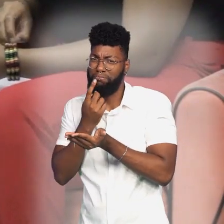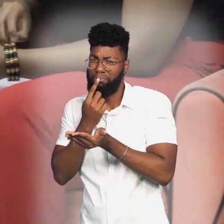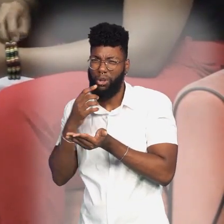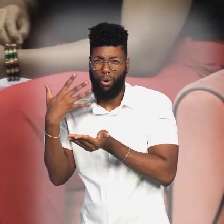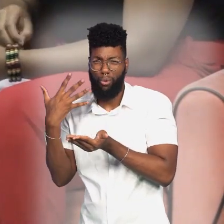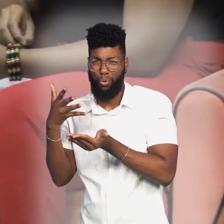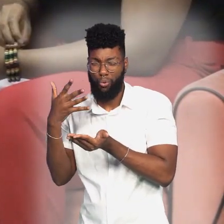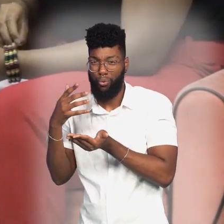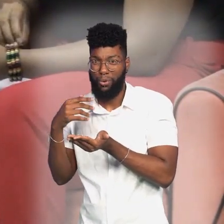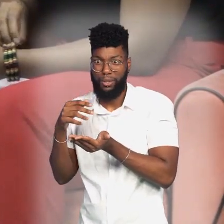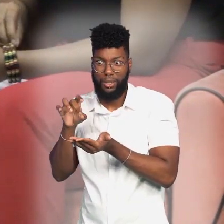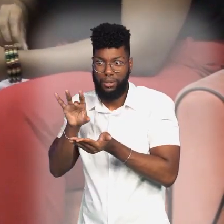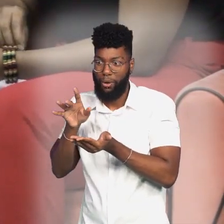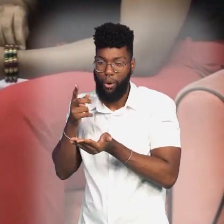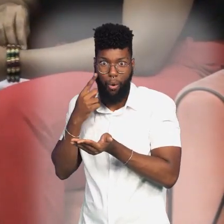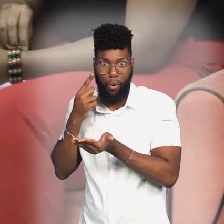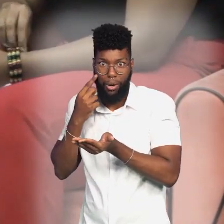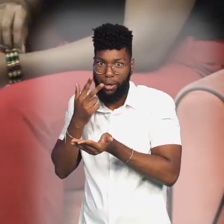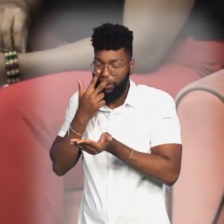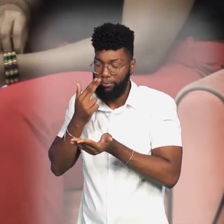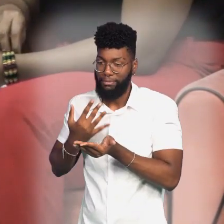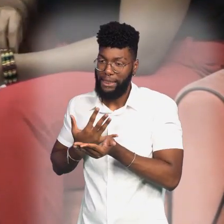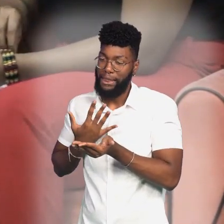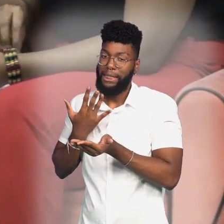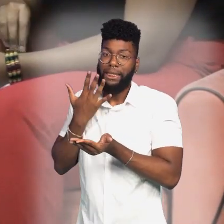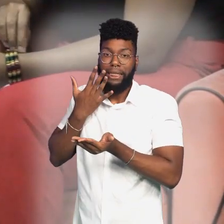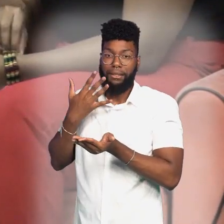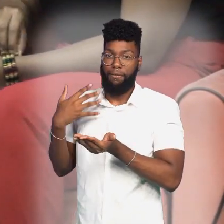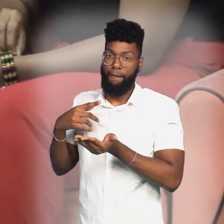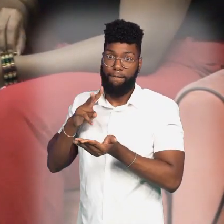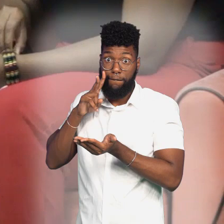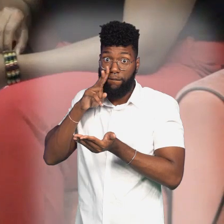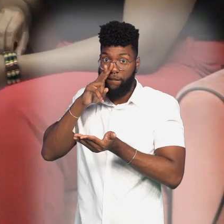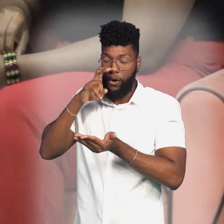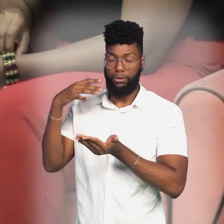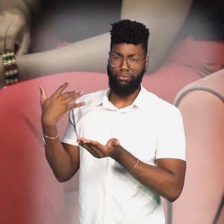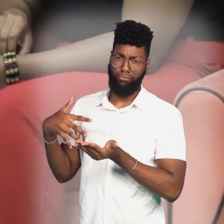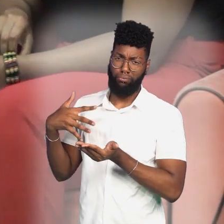começa a chorar bem forte. E aí,